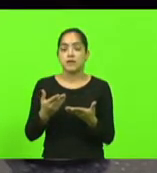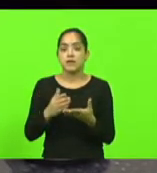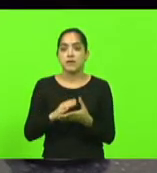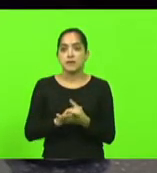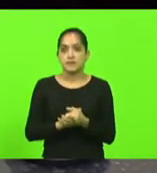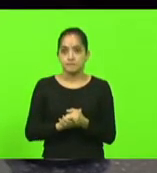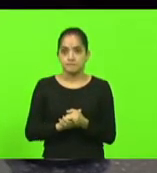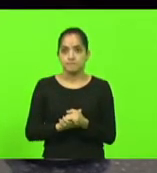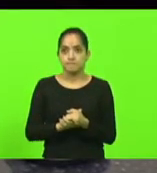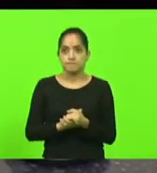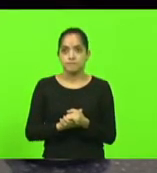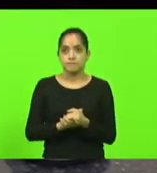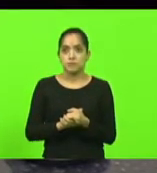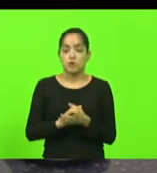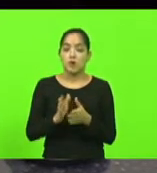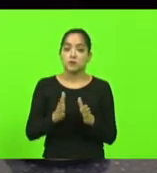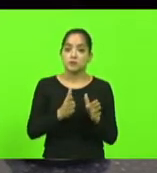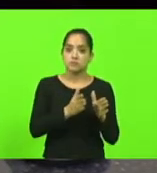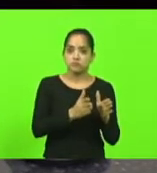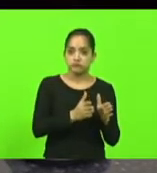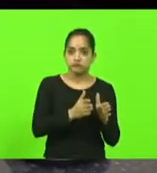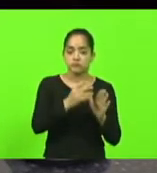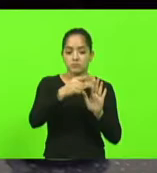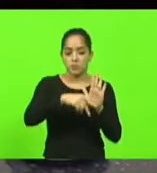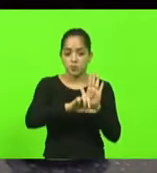ao restante, o projeto está